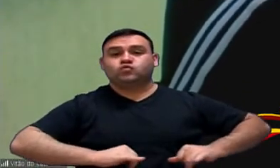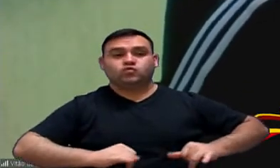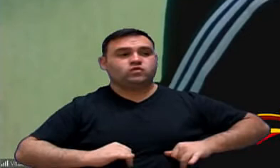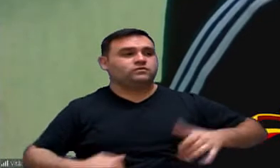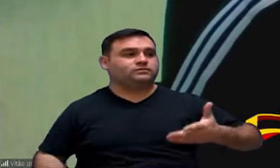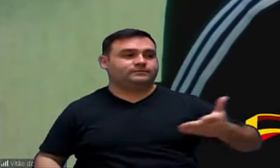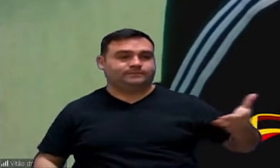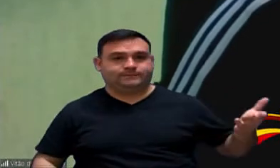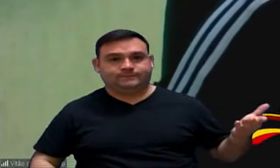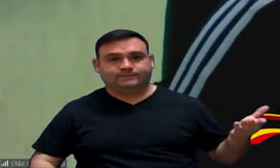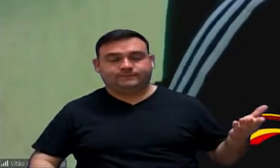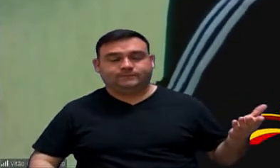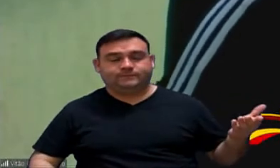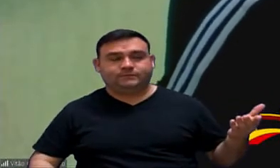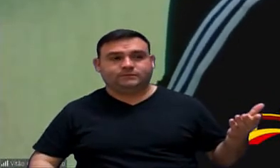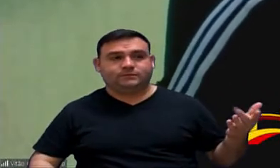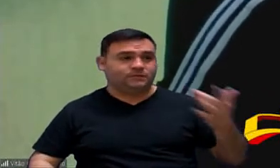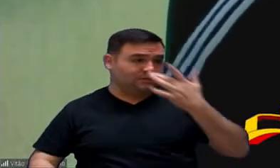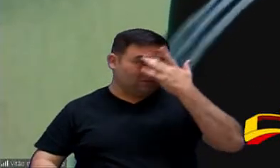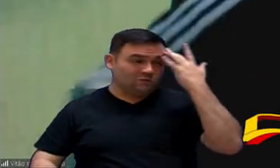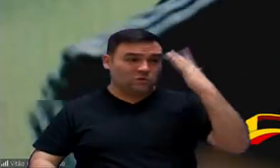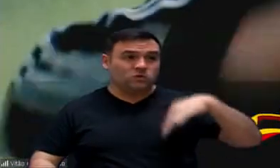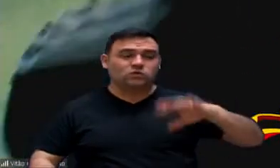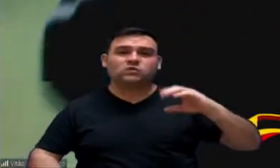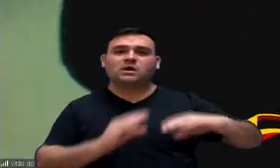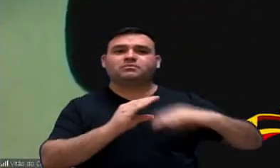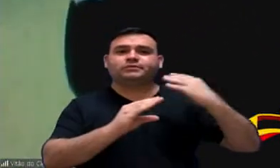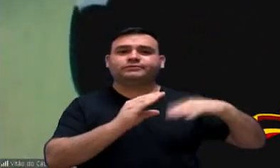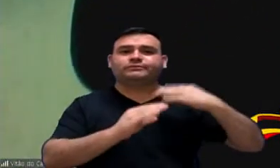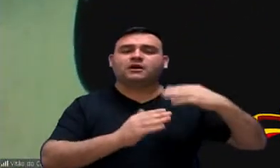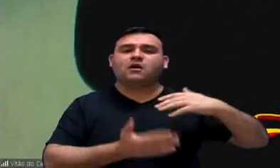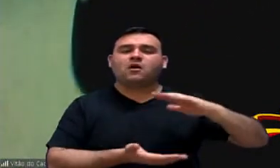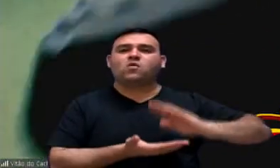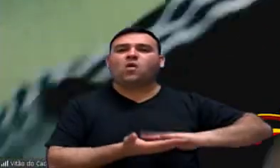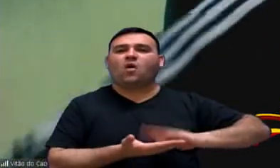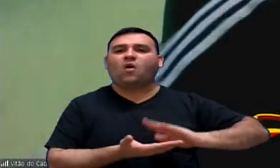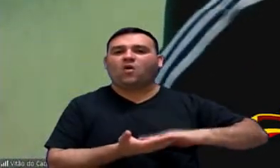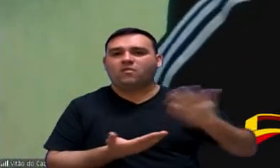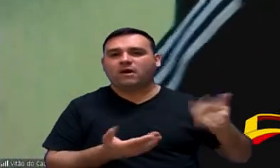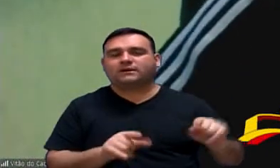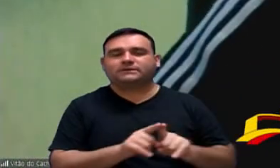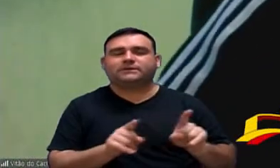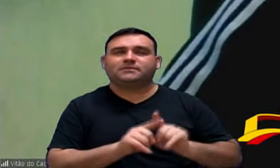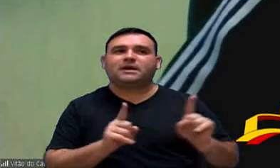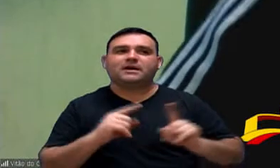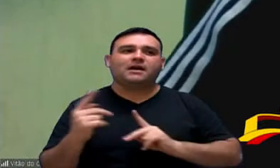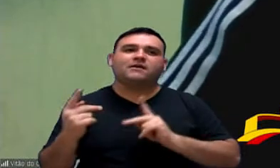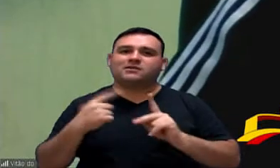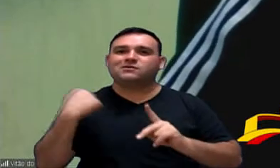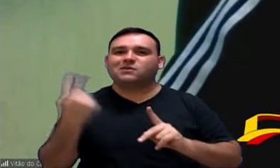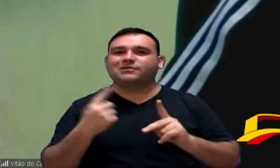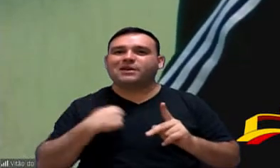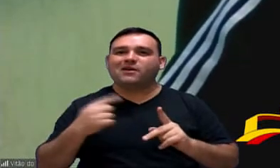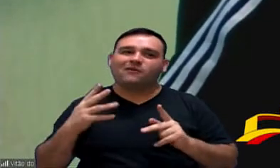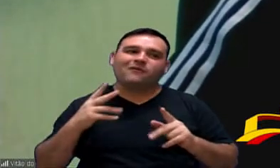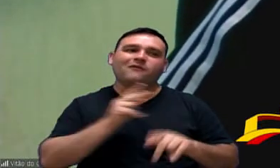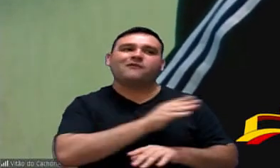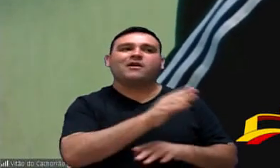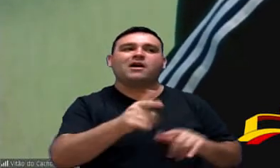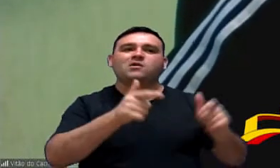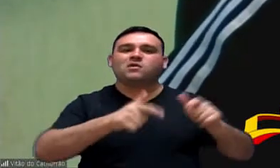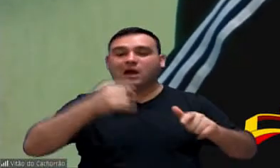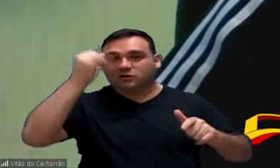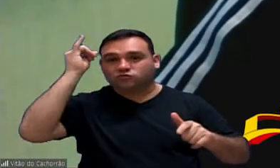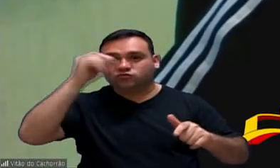meus amigos, que todos nós recebemos cobrança. E a gente que vai visitar, eu faço muito isso, de ir em bairros